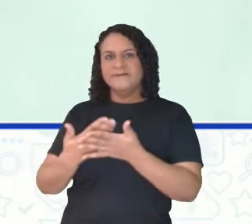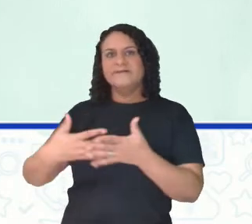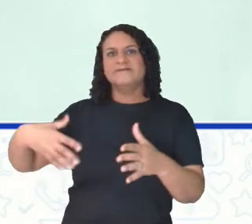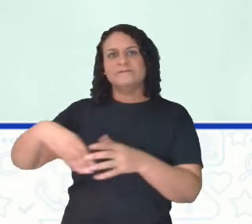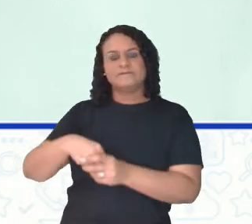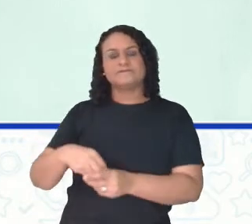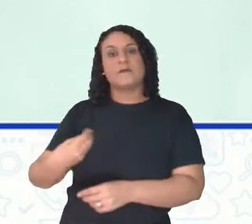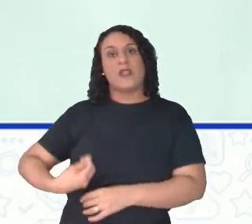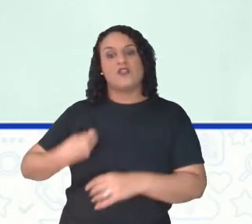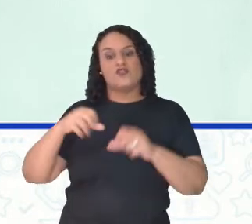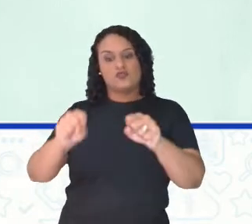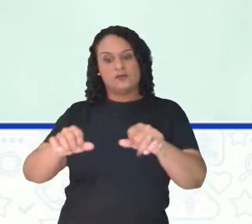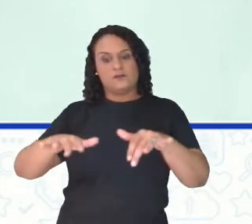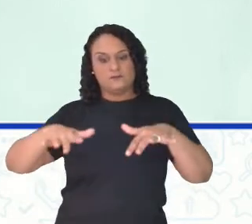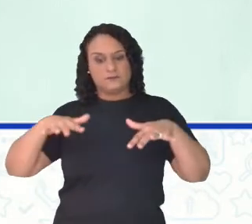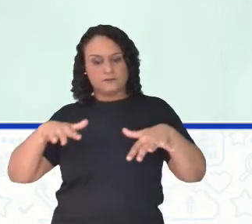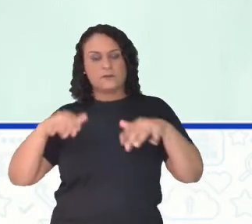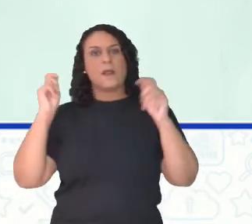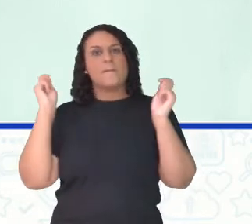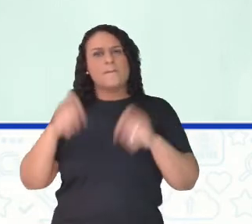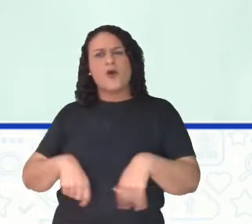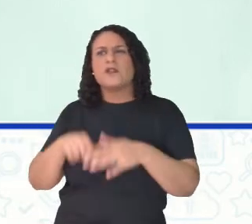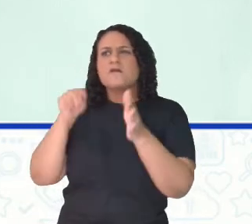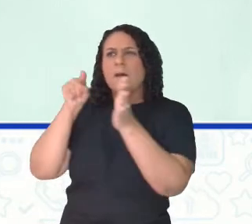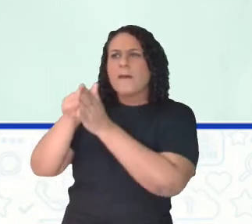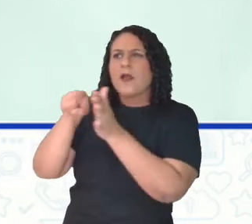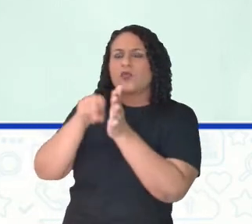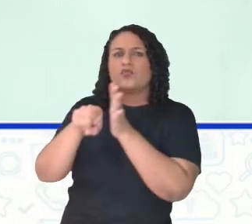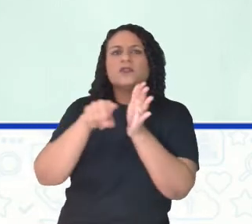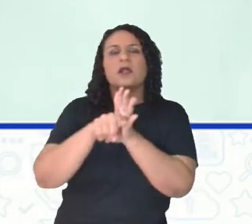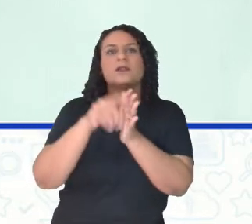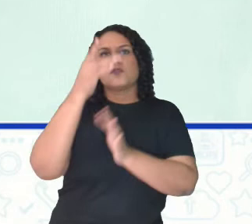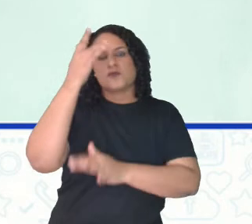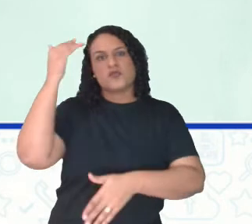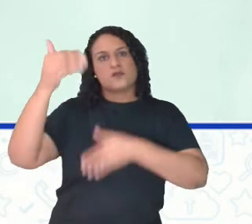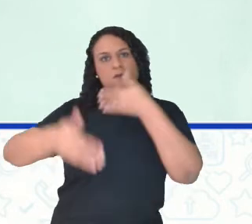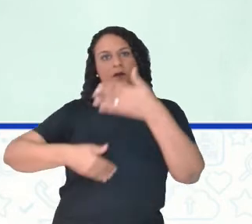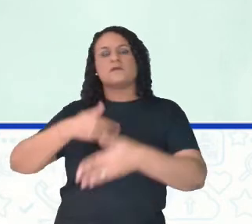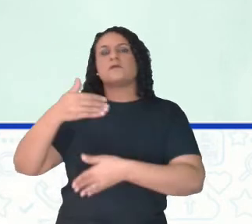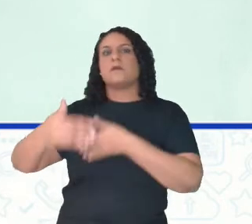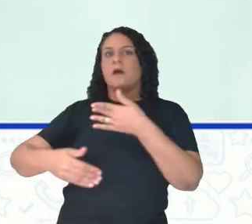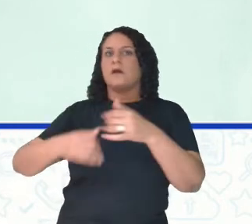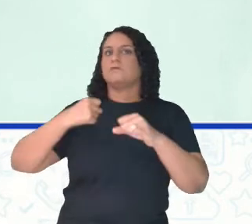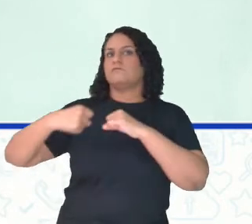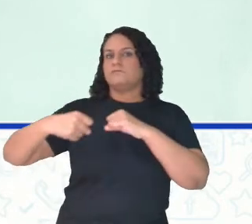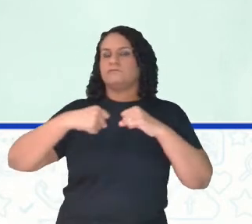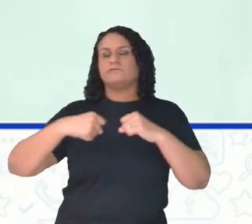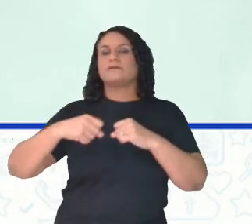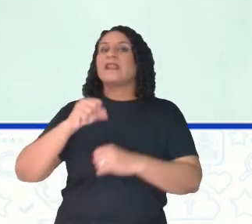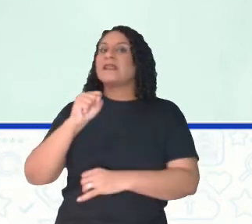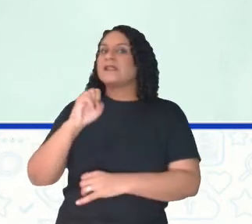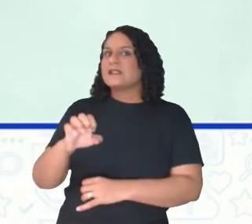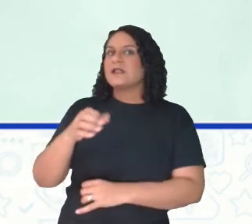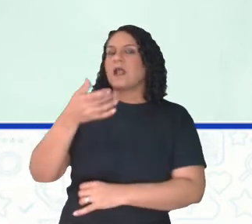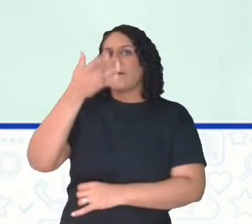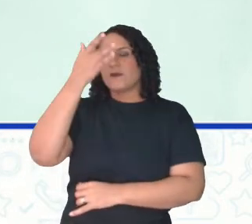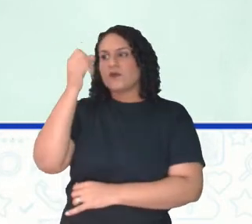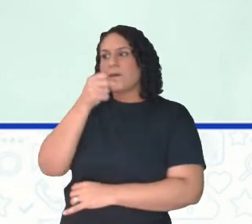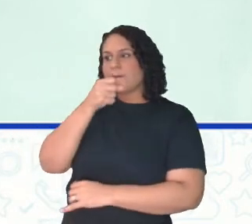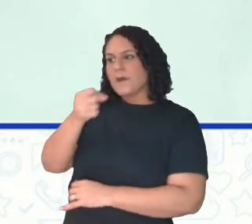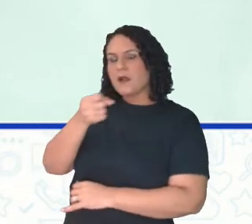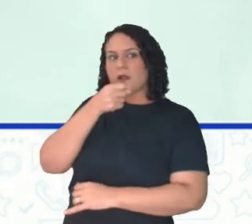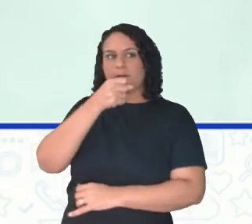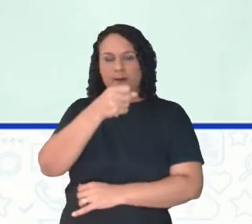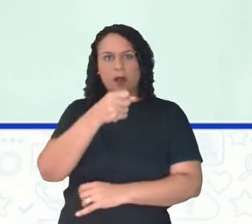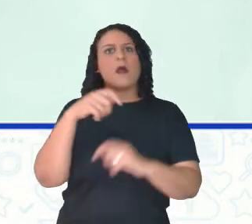auditório que podem fazer perguntas aos debatedores, se o moderador permitir, dentro das regras